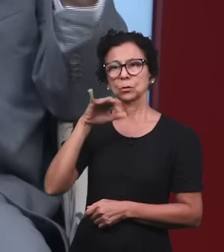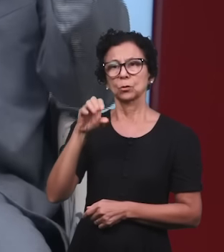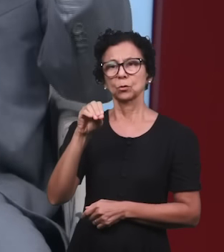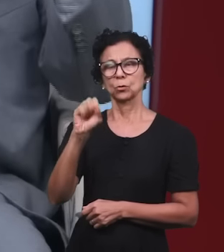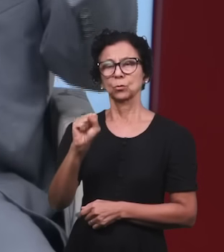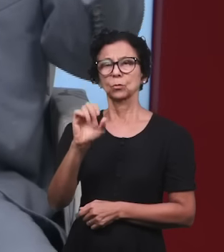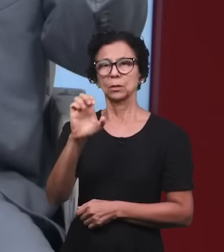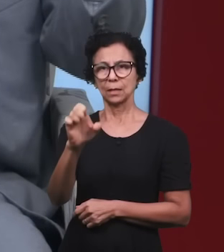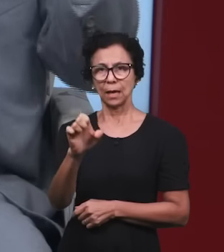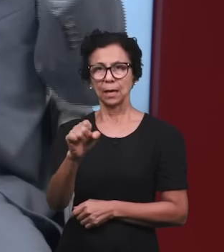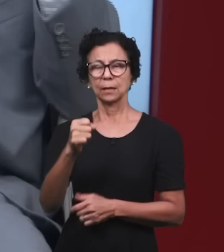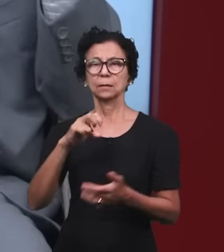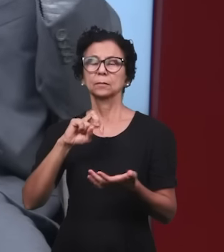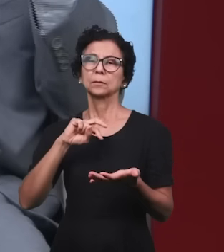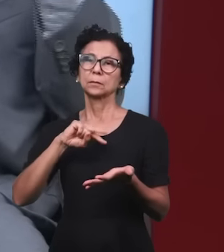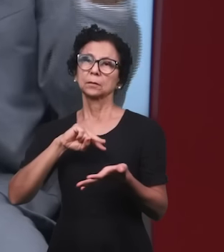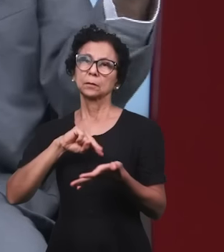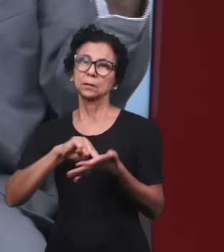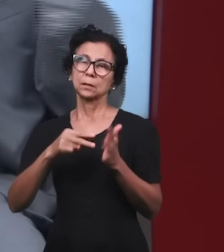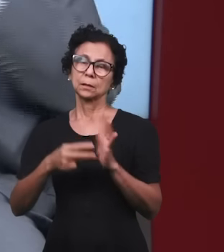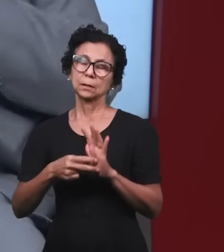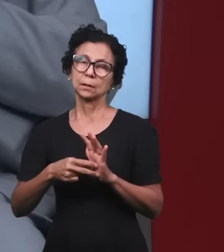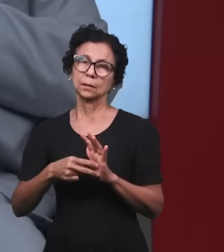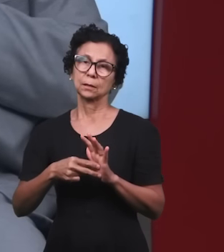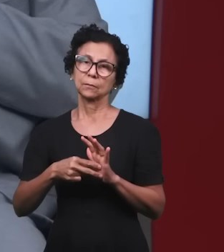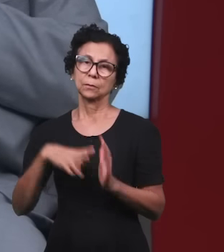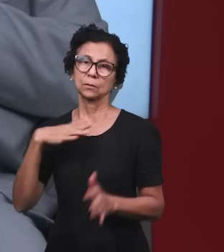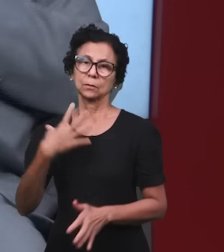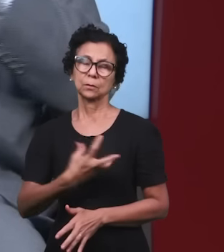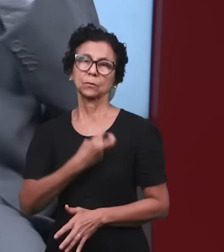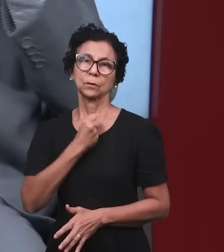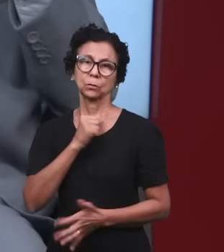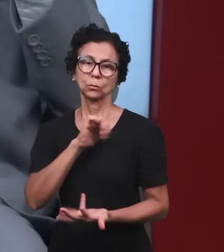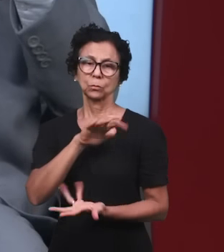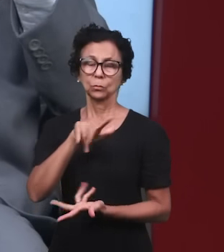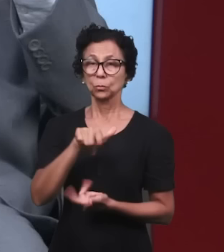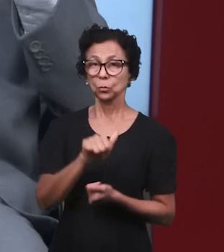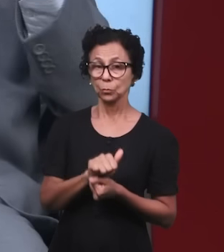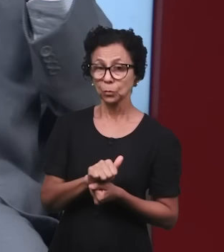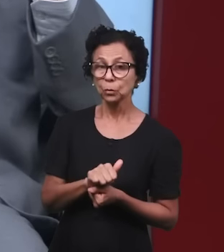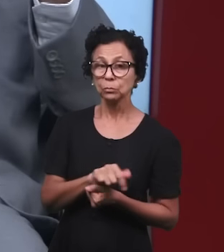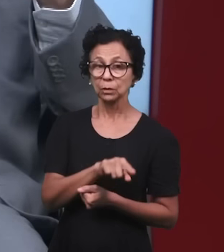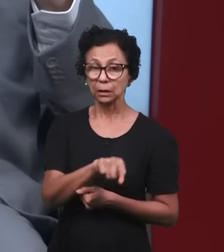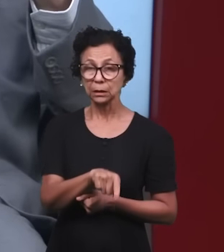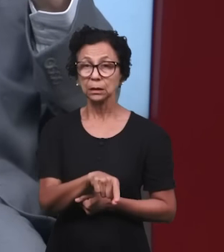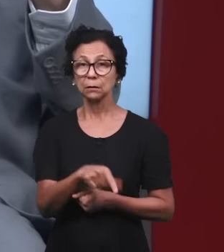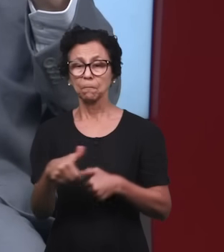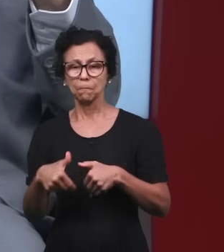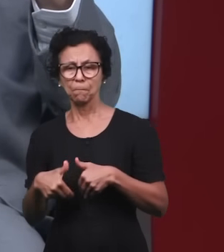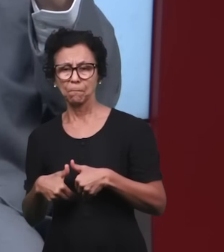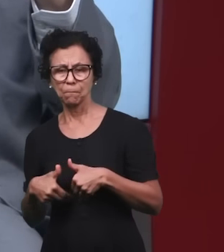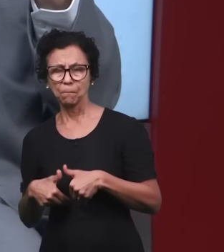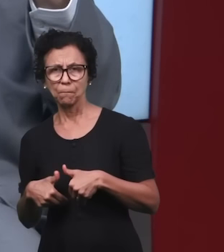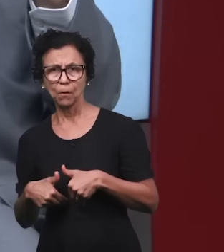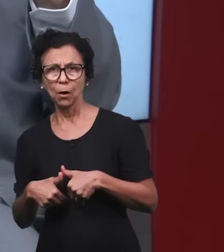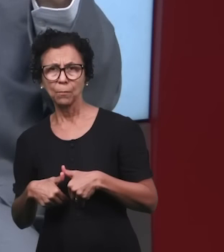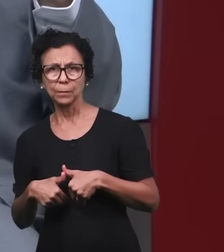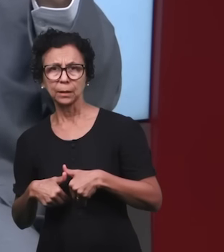significa Salvador do mundo, sendo governador do Egito. Enquanto aquele mundo passava fome,